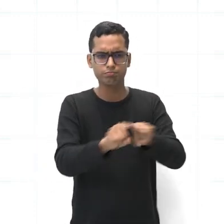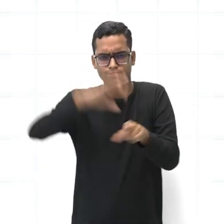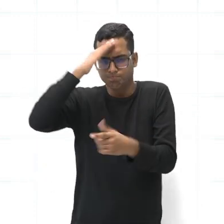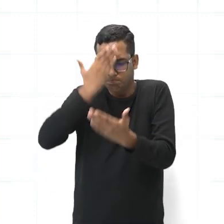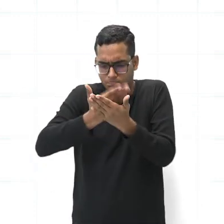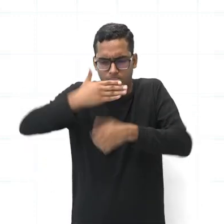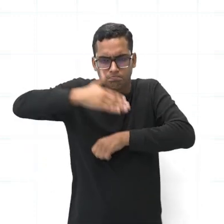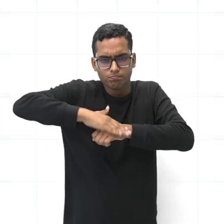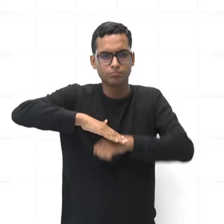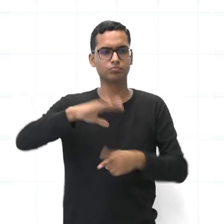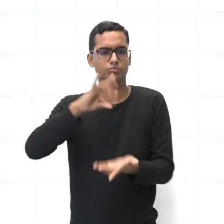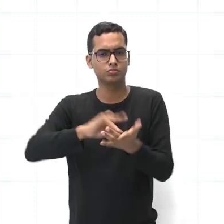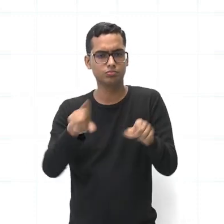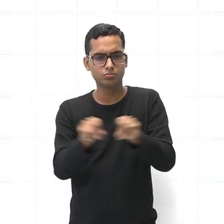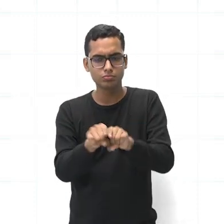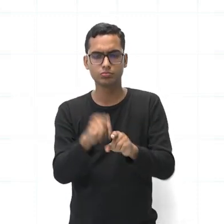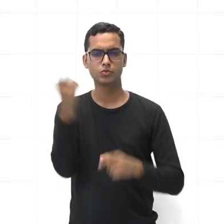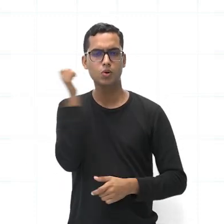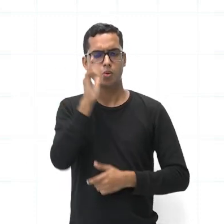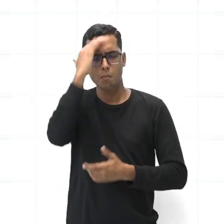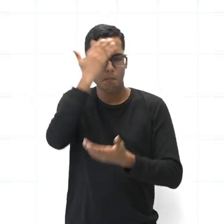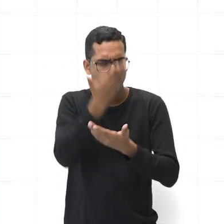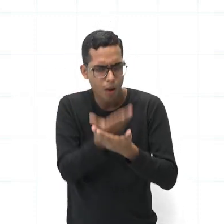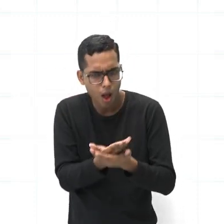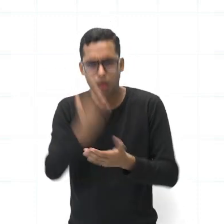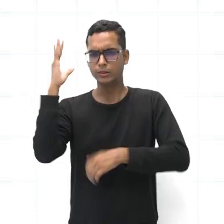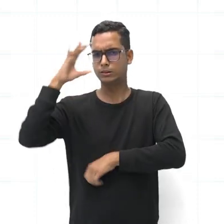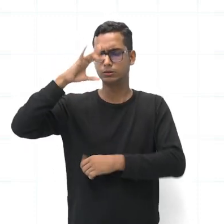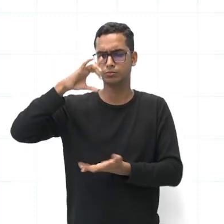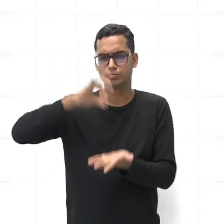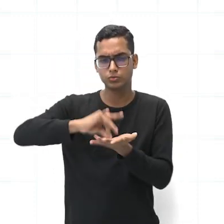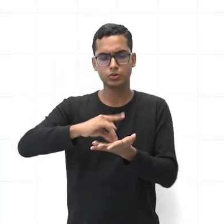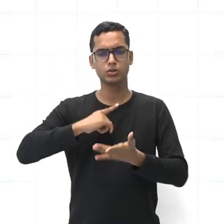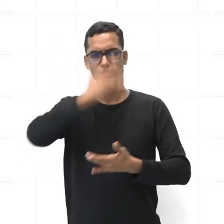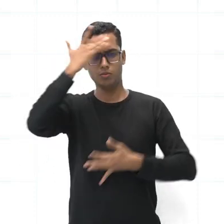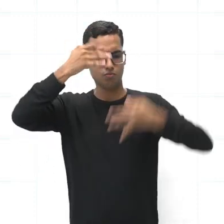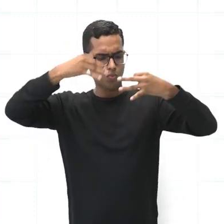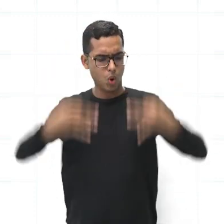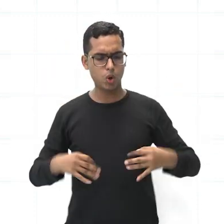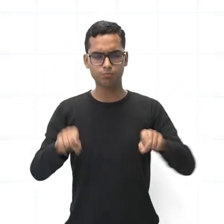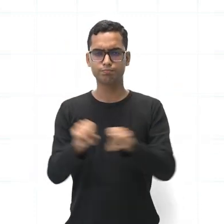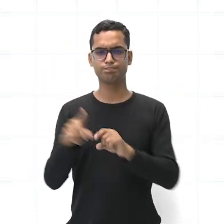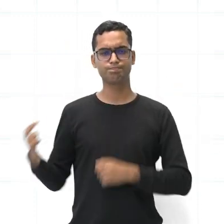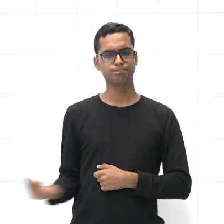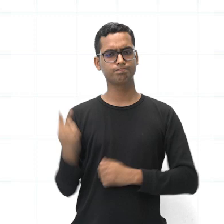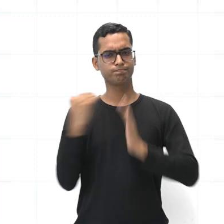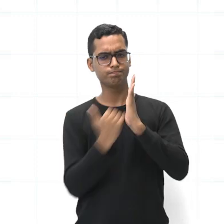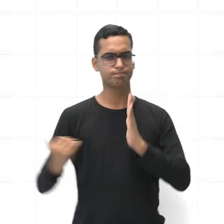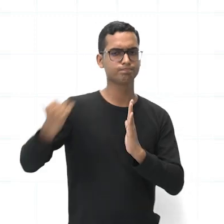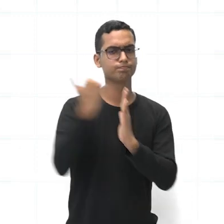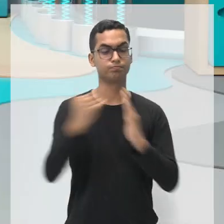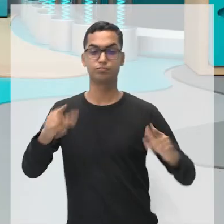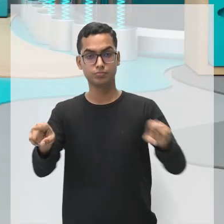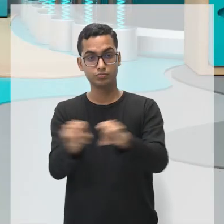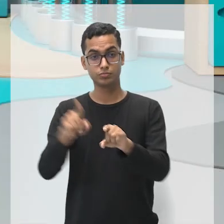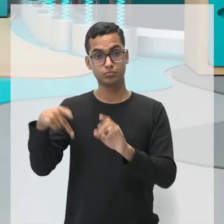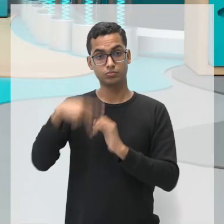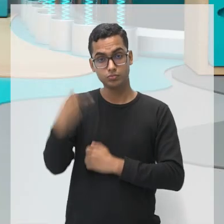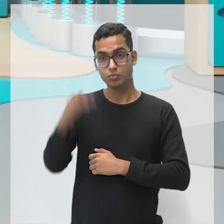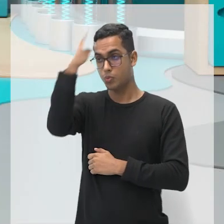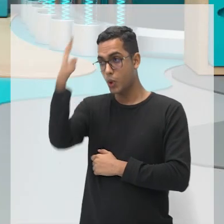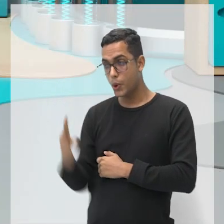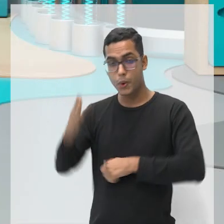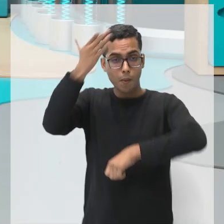em si mesmos como uma pessoa digna e de valor. No Brasil,